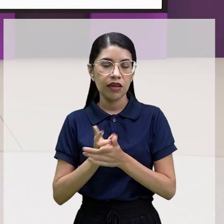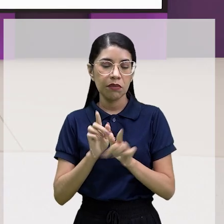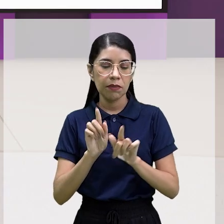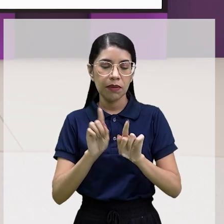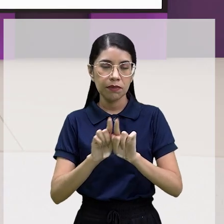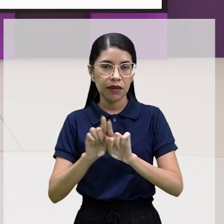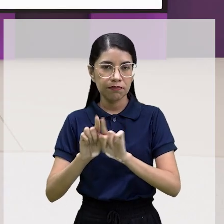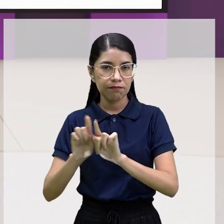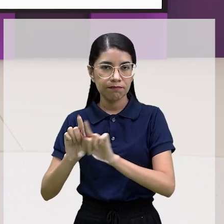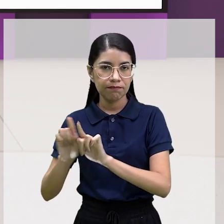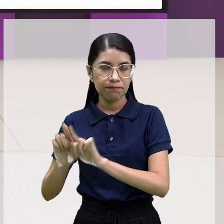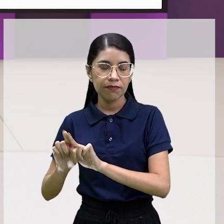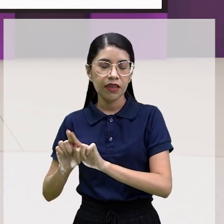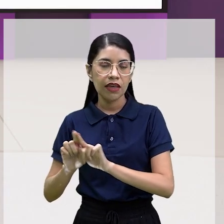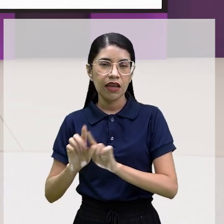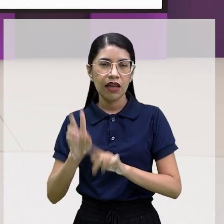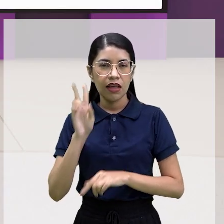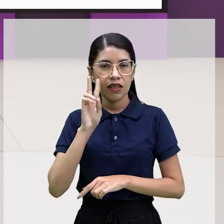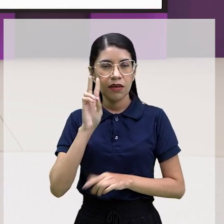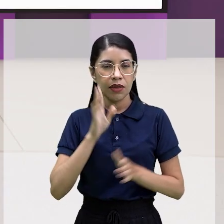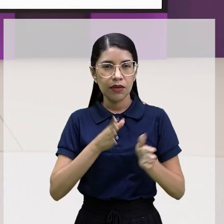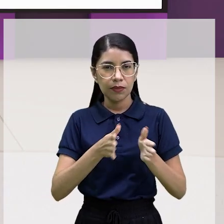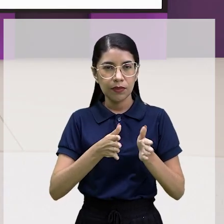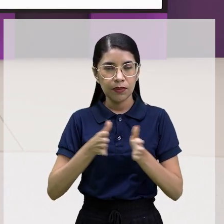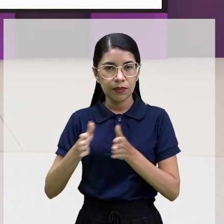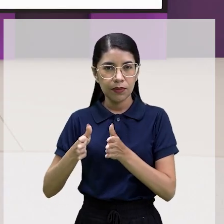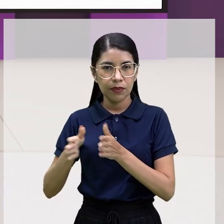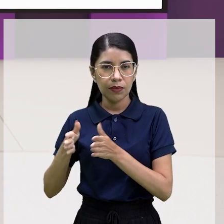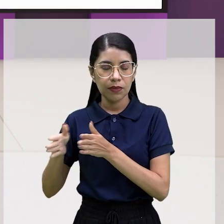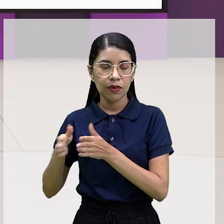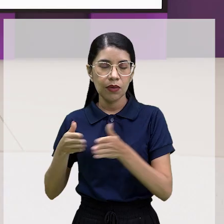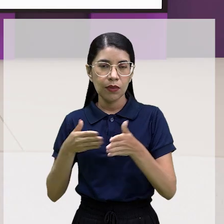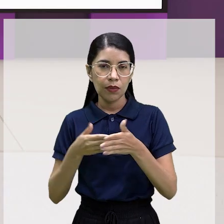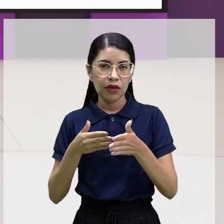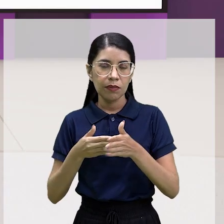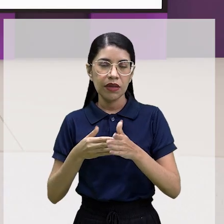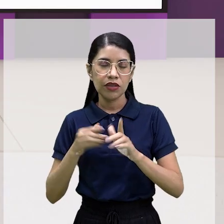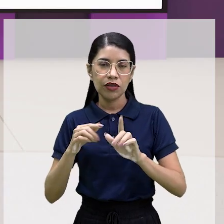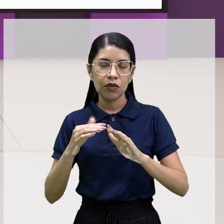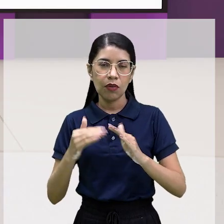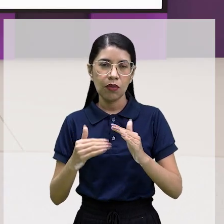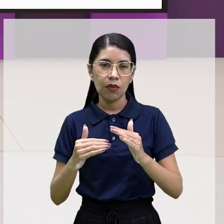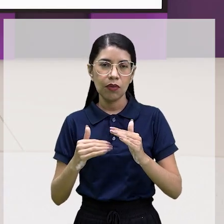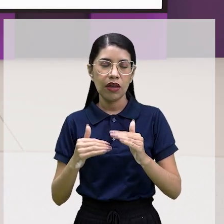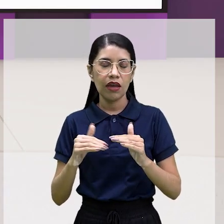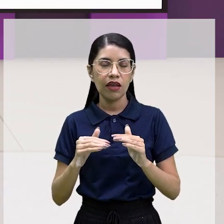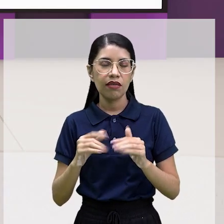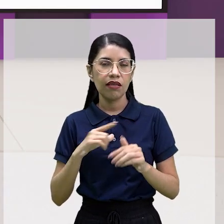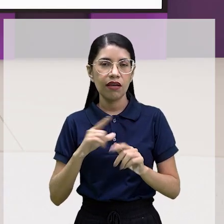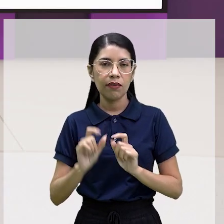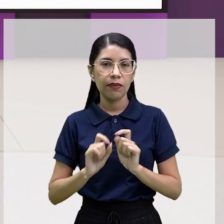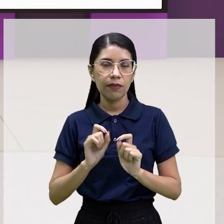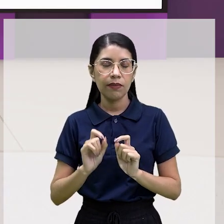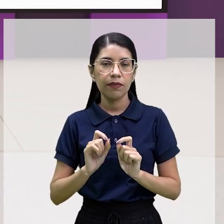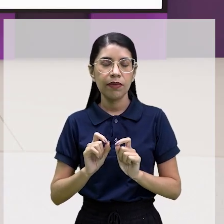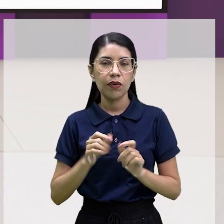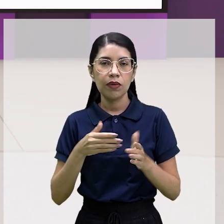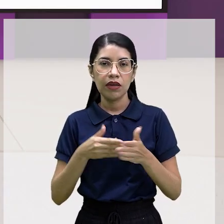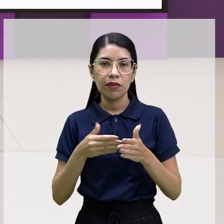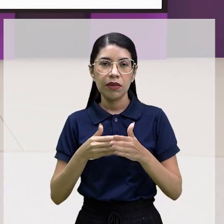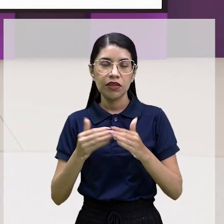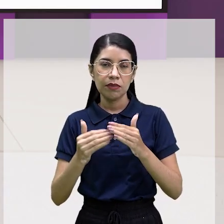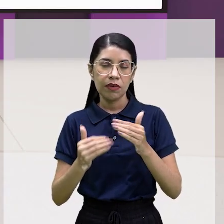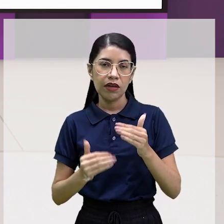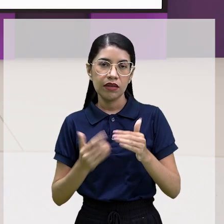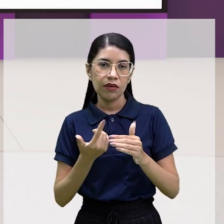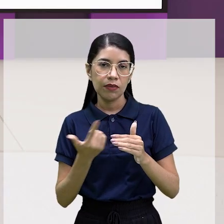juntinhas. Por quê? Lembra que no intervalo, o limite superior de uma classe, ele é o limite